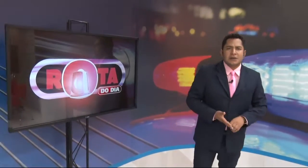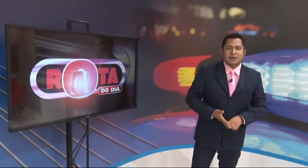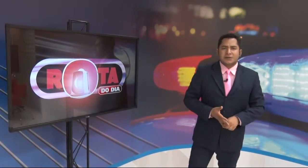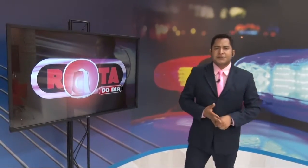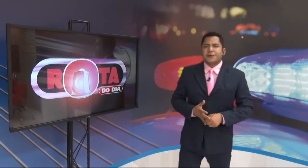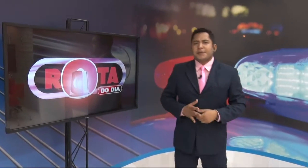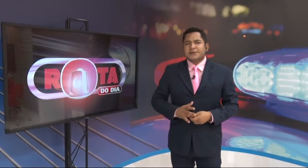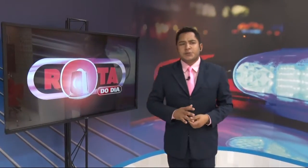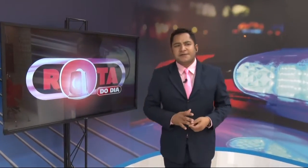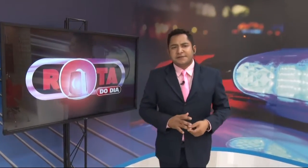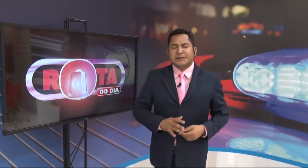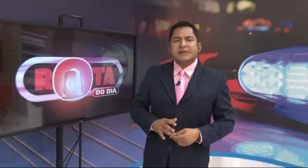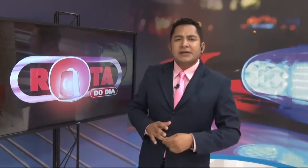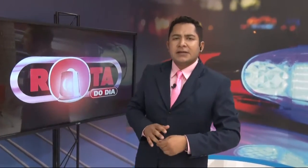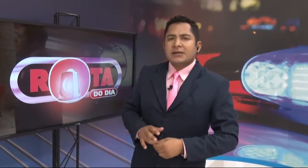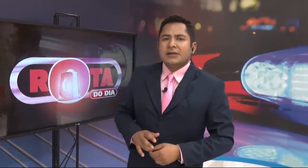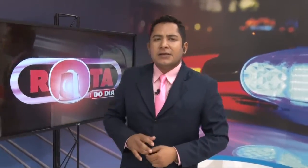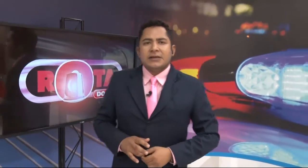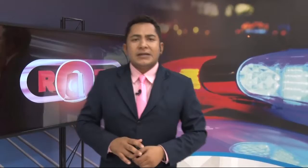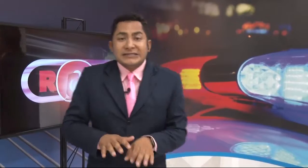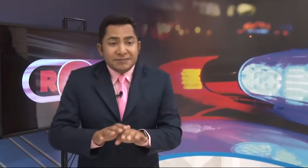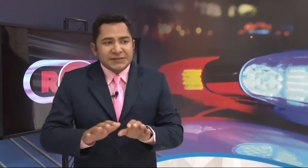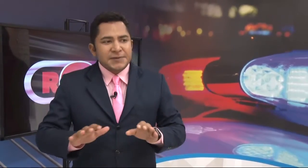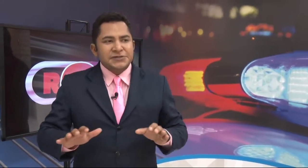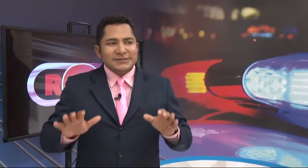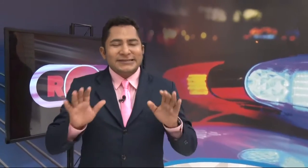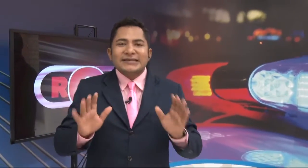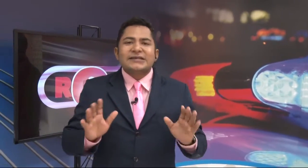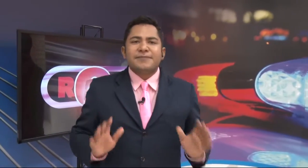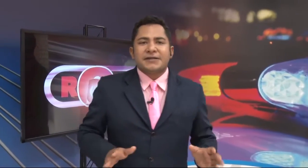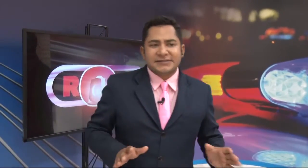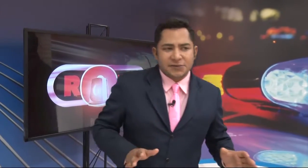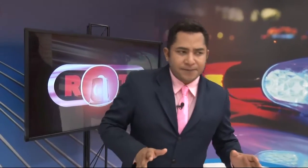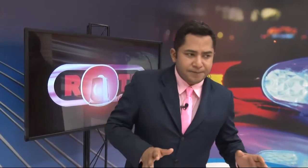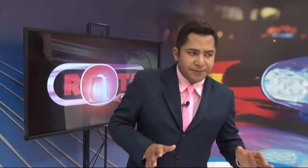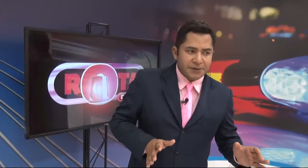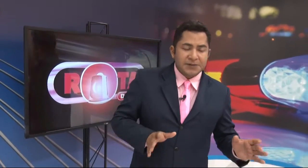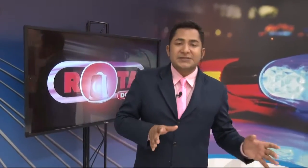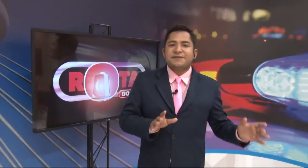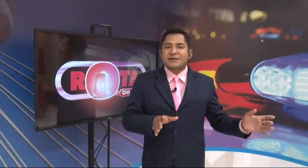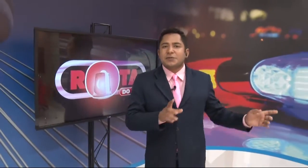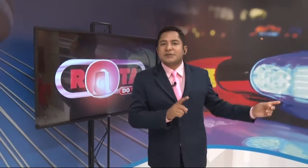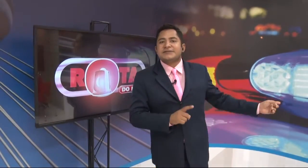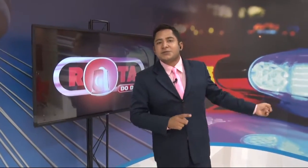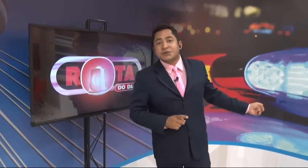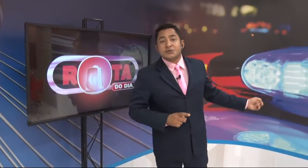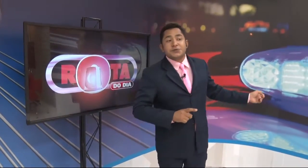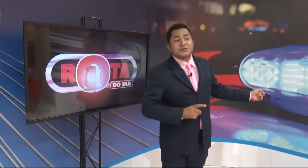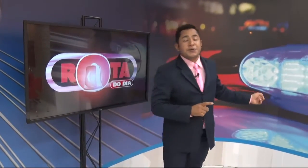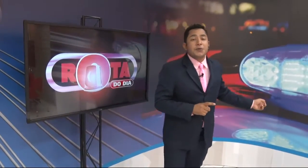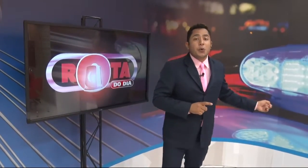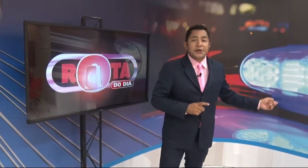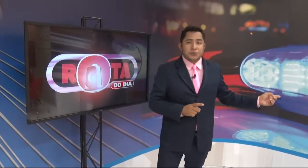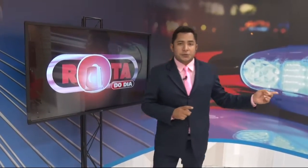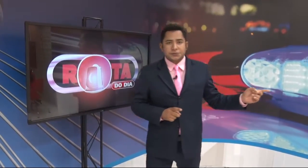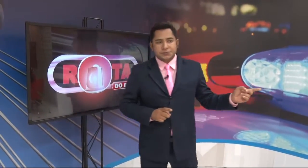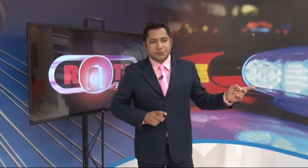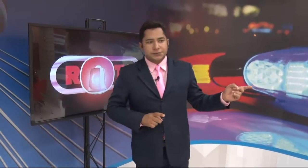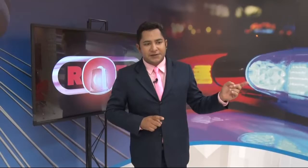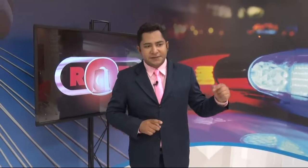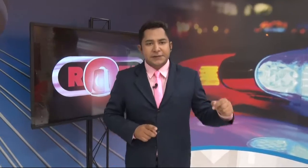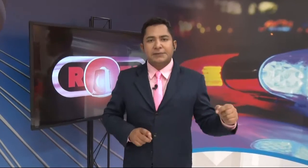depressão, de problemas com a família. Ela simplesmente desapareceu. E esse fato aconteceu no ano de